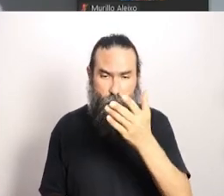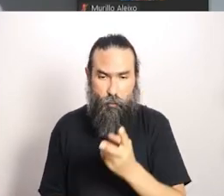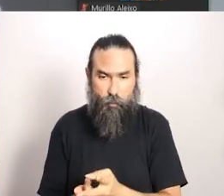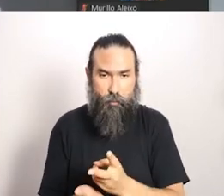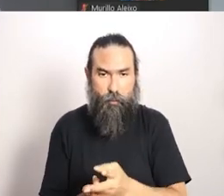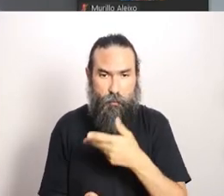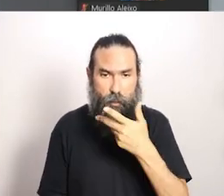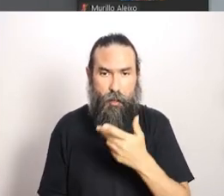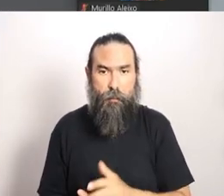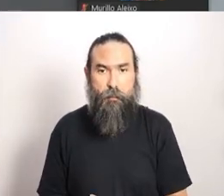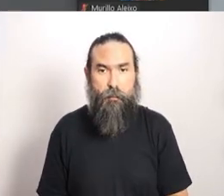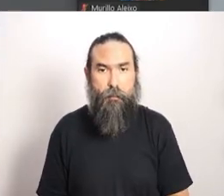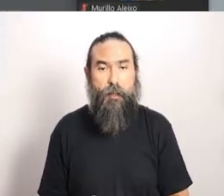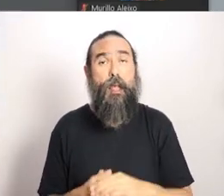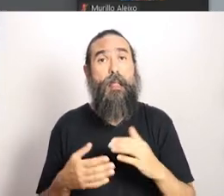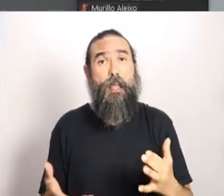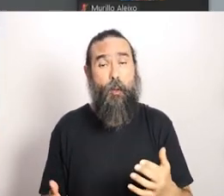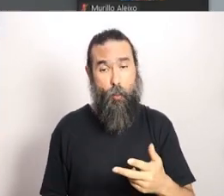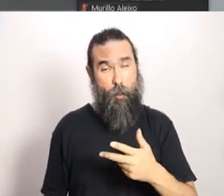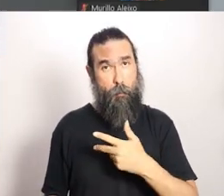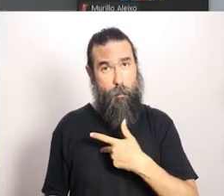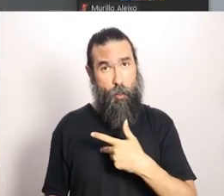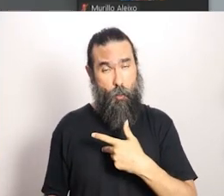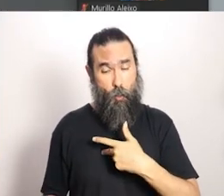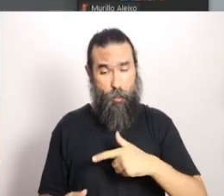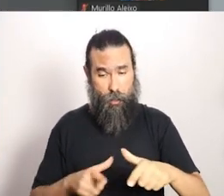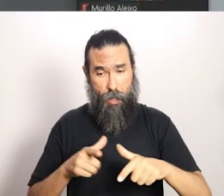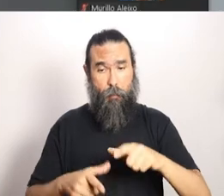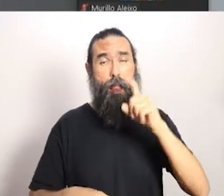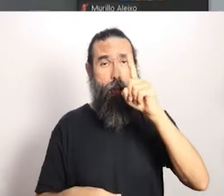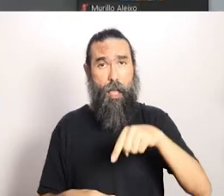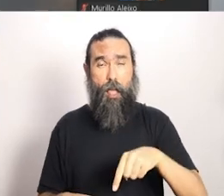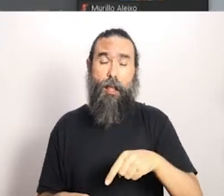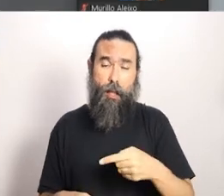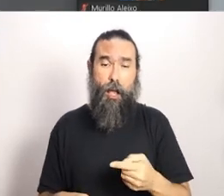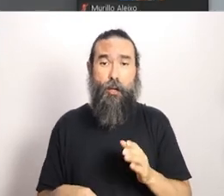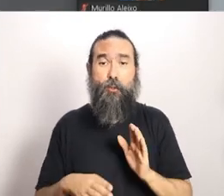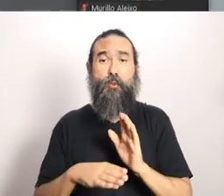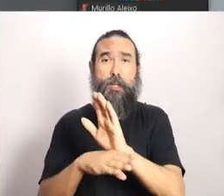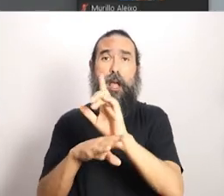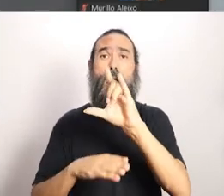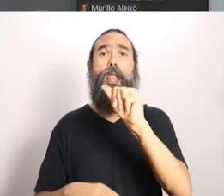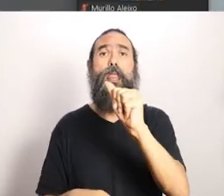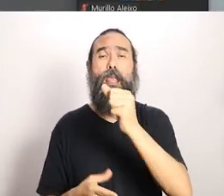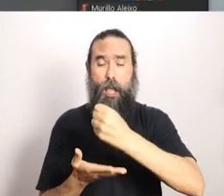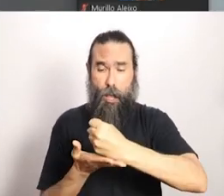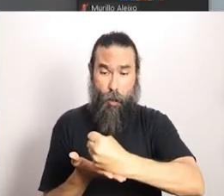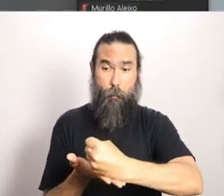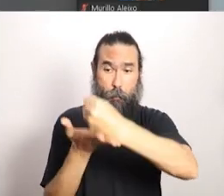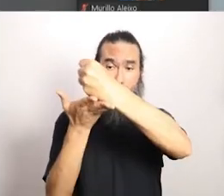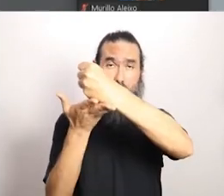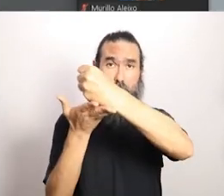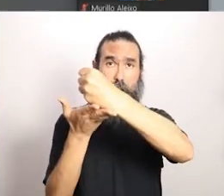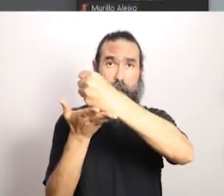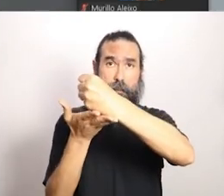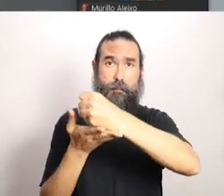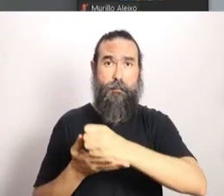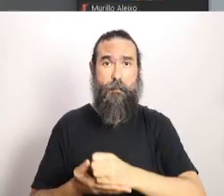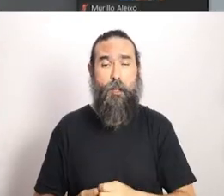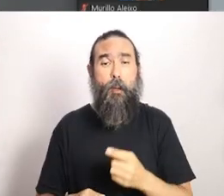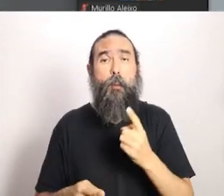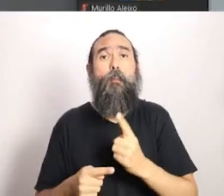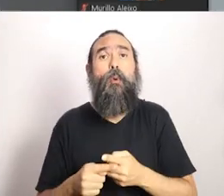favor. Não, eu digo que é esse o meu papel e a minha função, né? Para fazer isso.